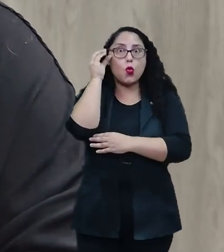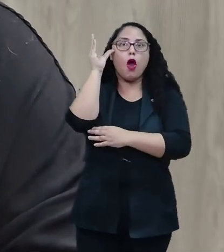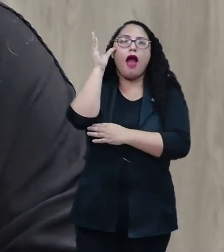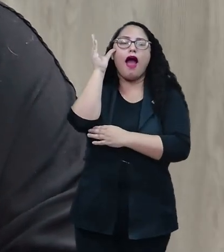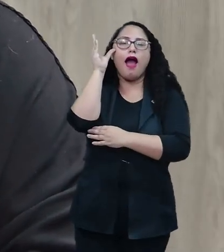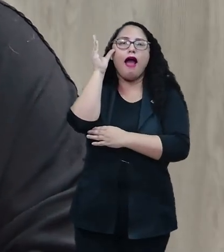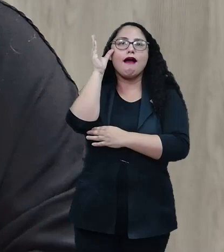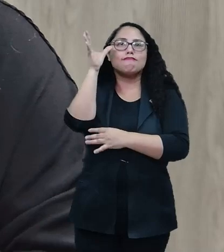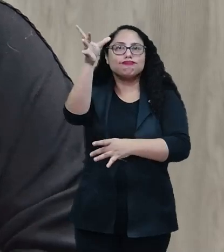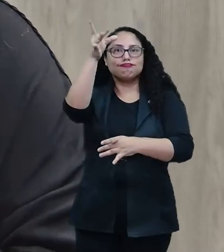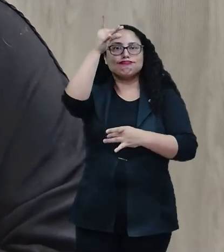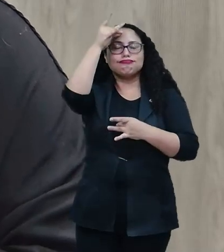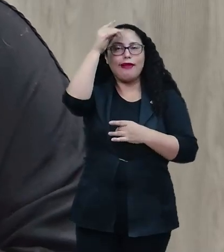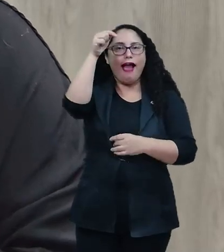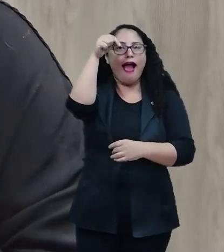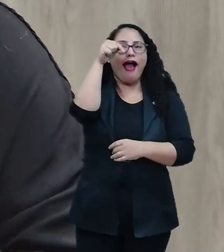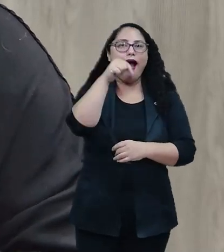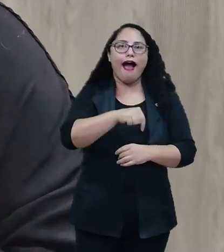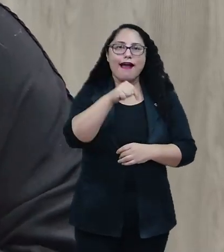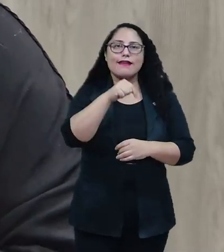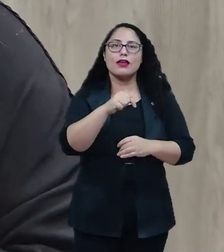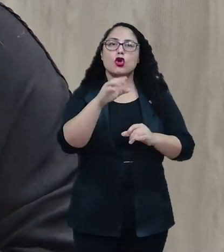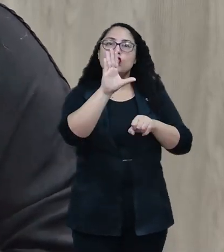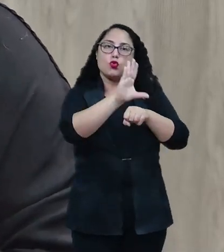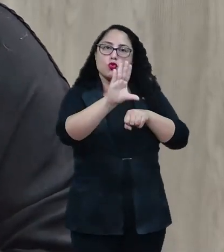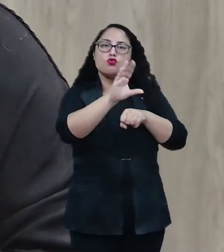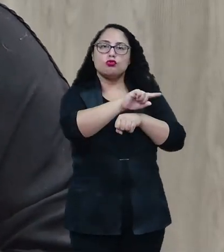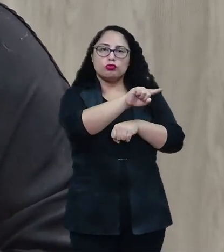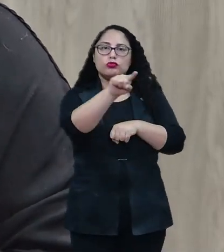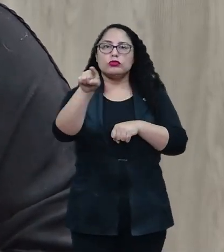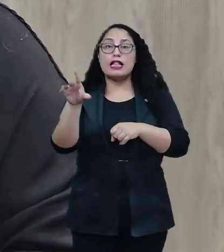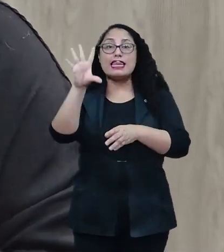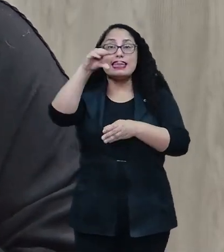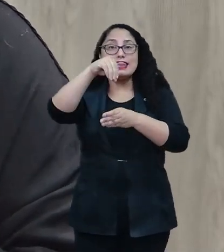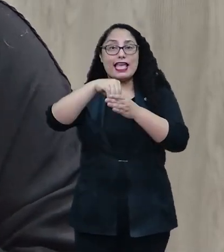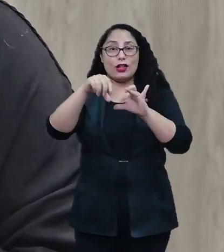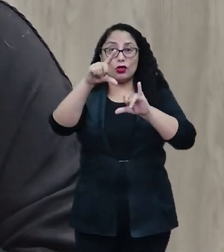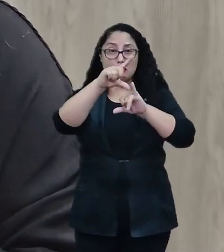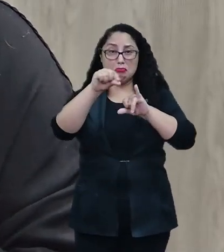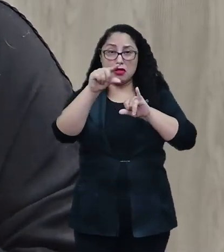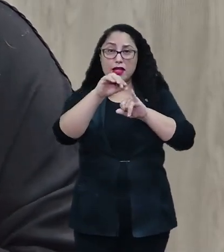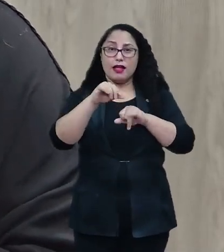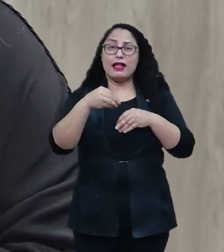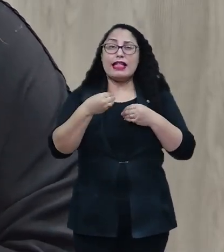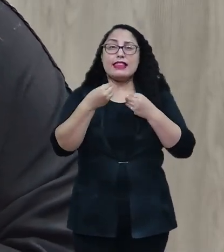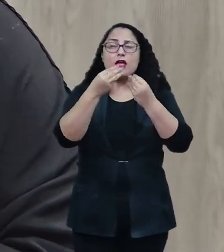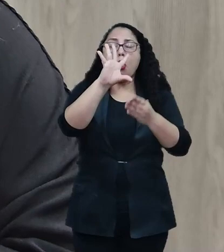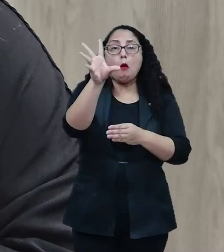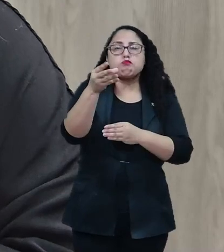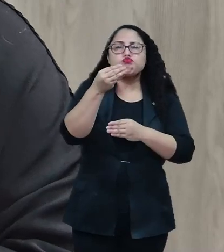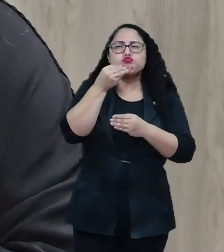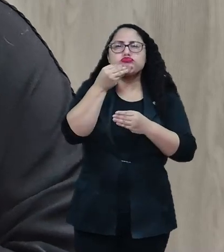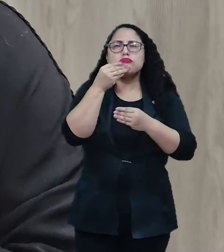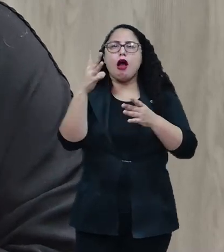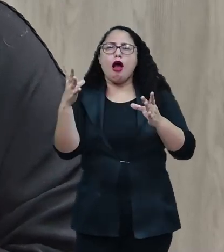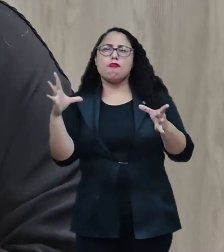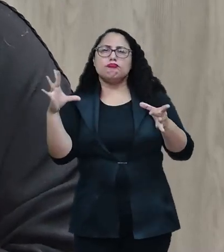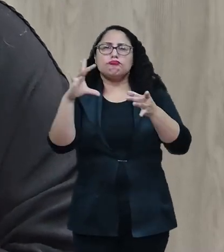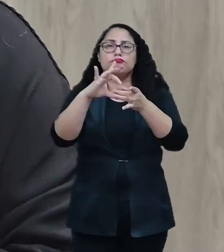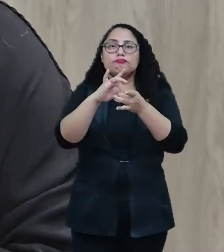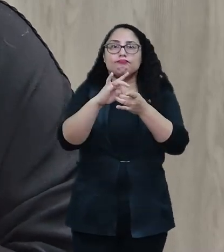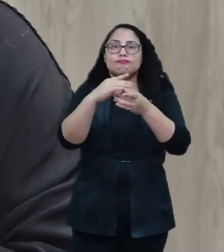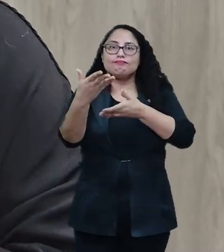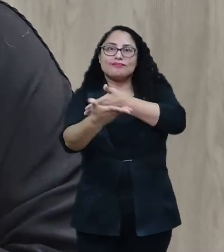que vocês adquiriram aqui, né, no curso de vocês dentro do IFB, oportunizaram assim, uma maior integração com